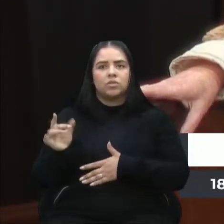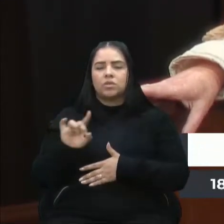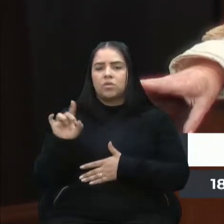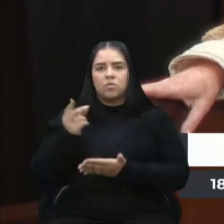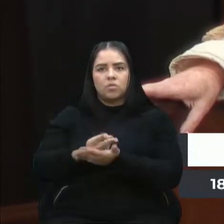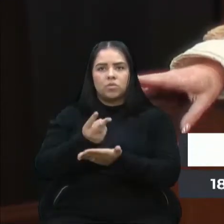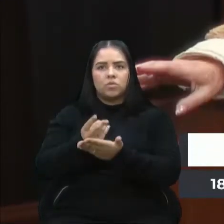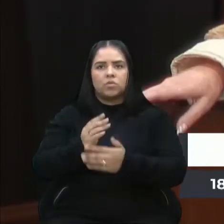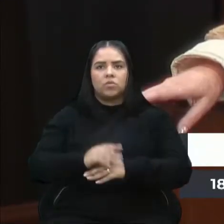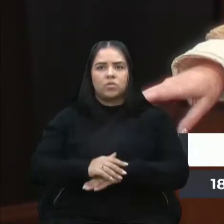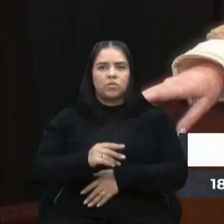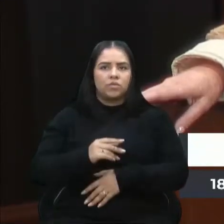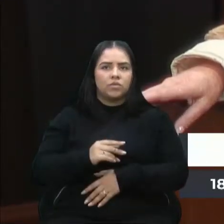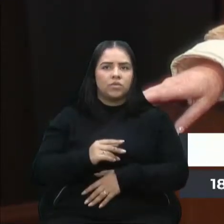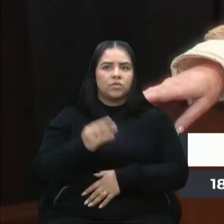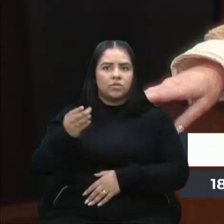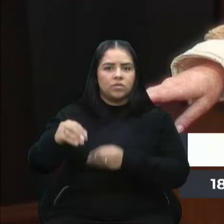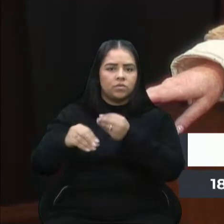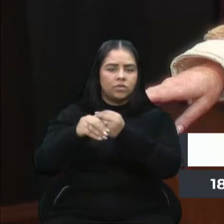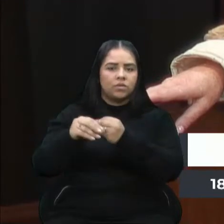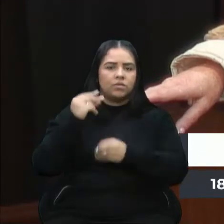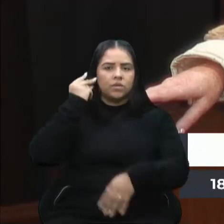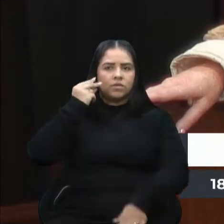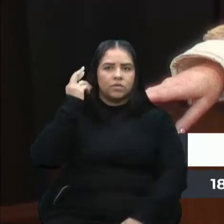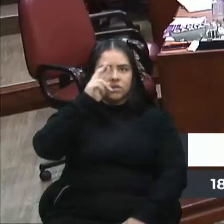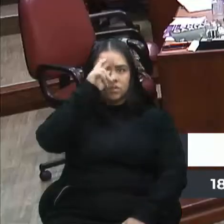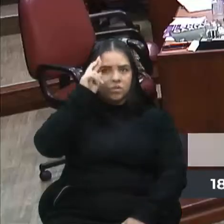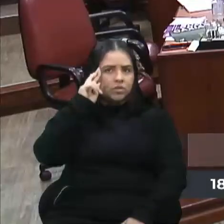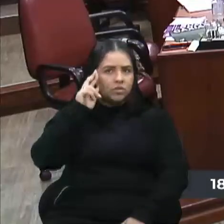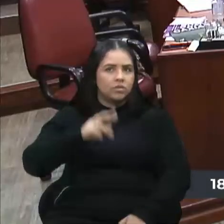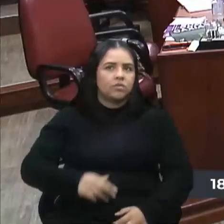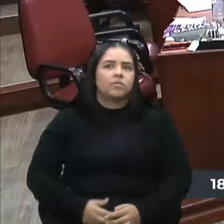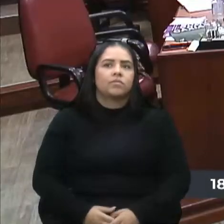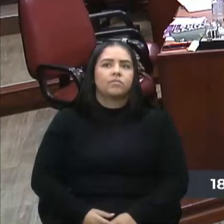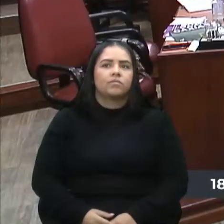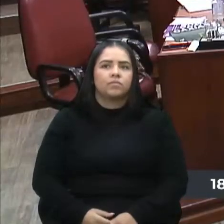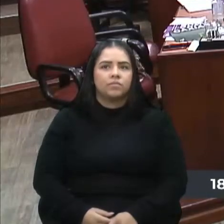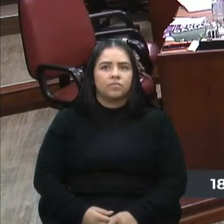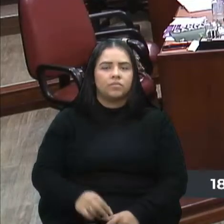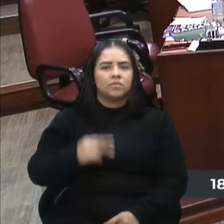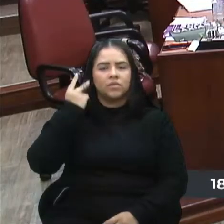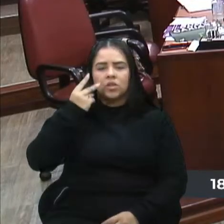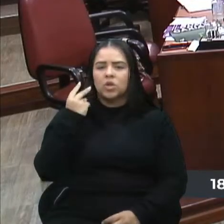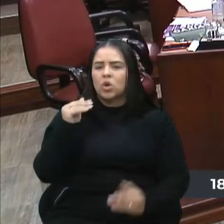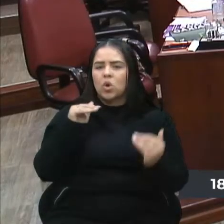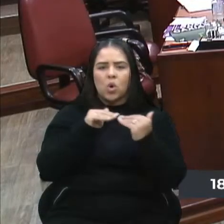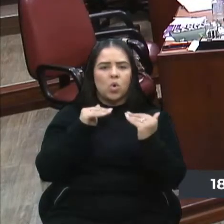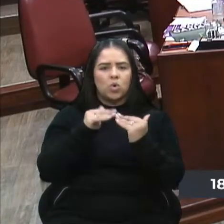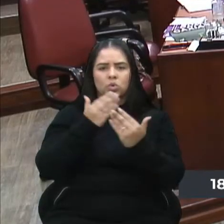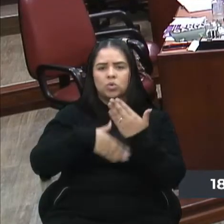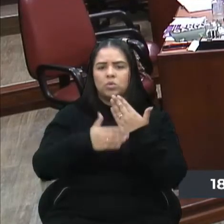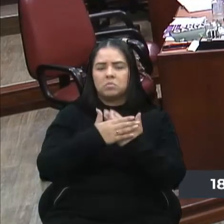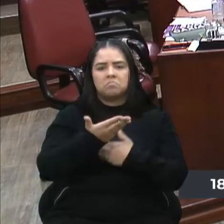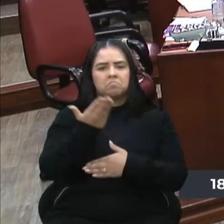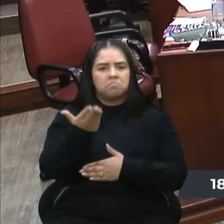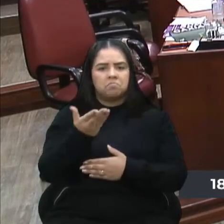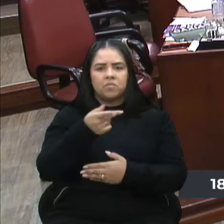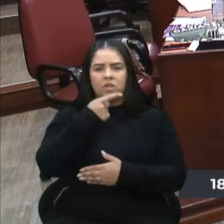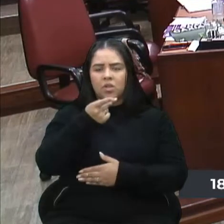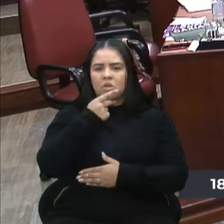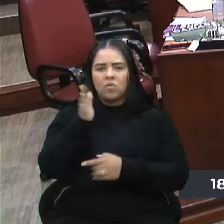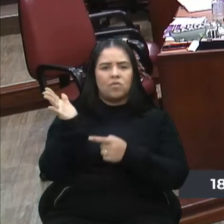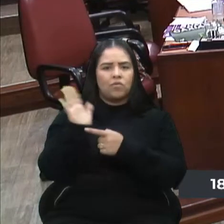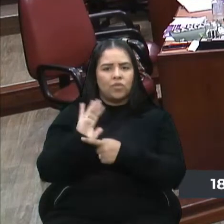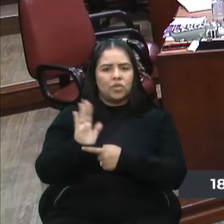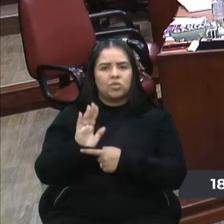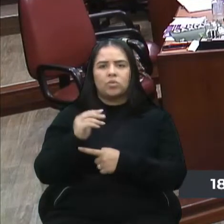vigore. Sua parte, vereador Rafael. Vereadora, eu concordo em tudo que a senhora falou, né, o vídeo